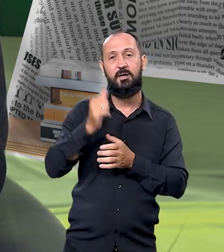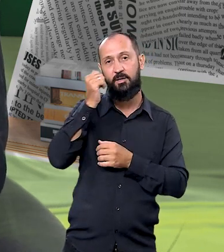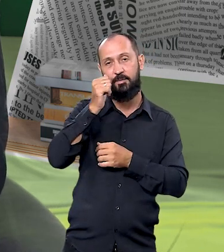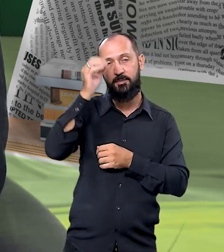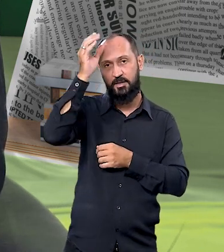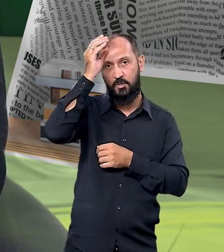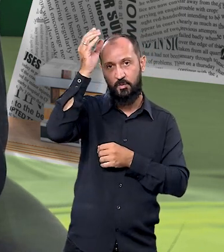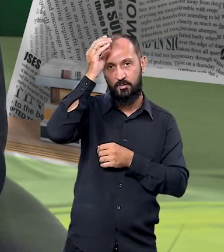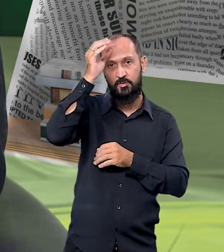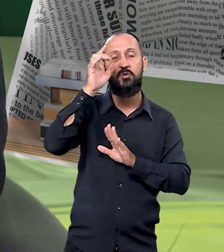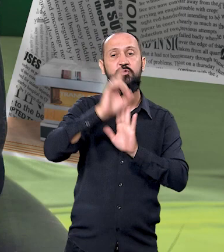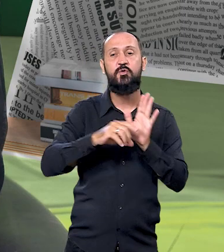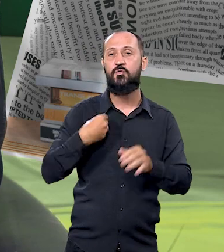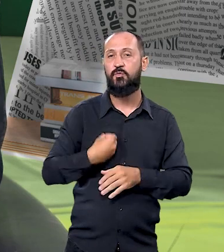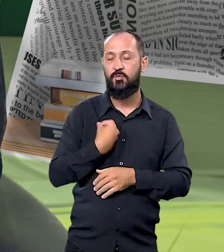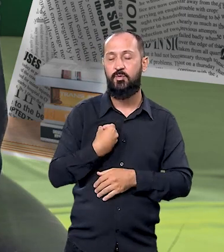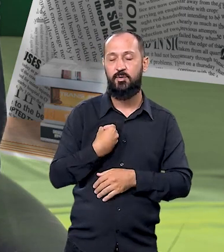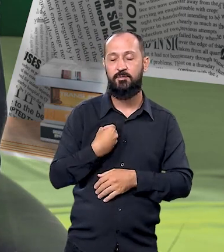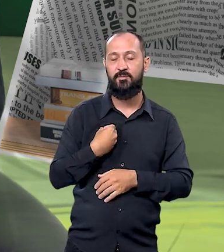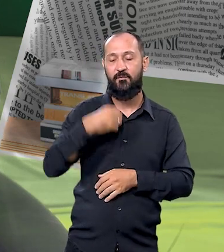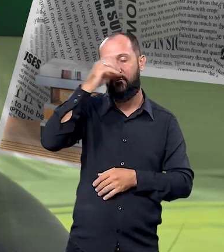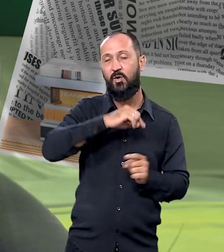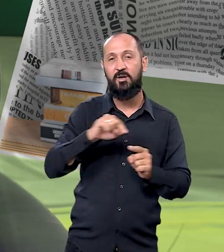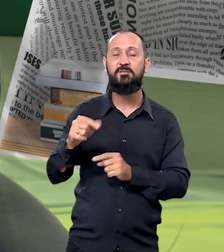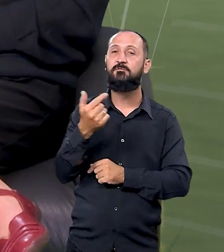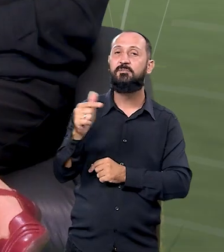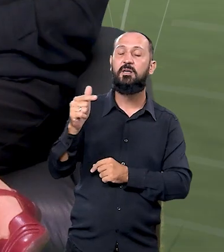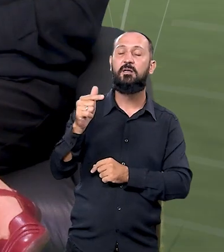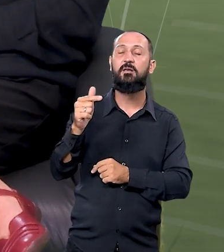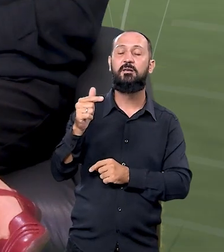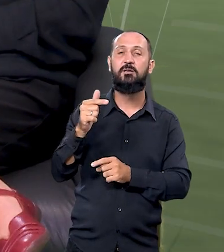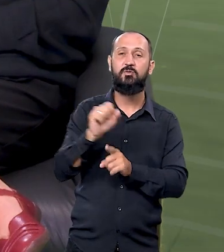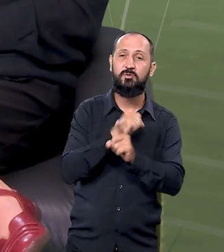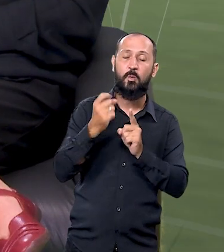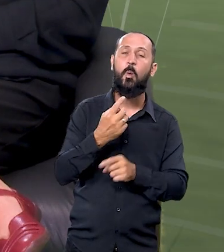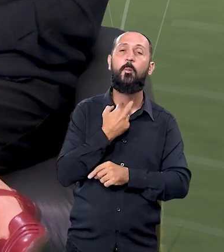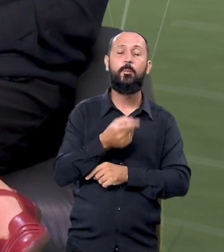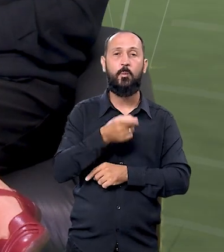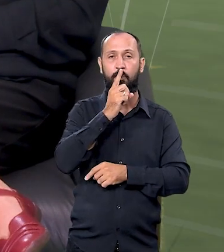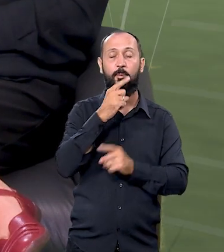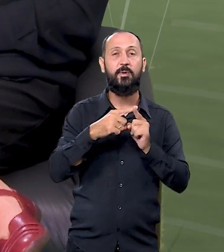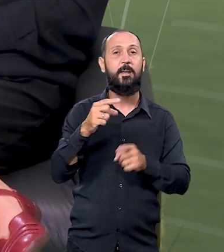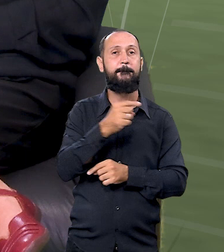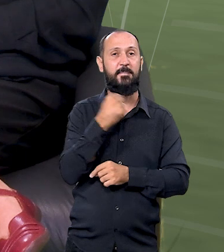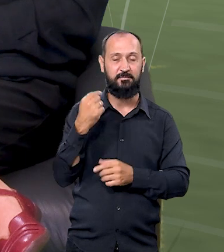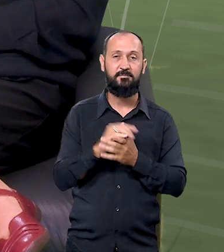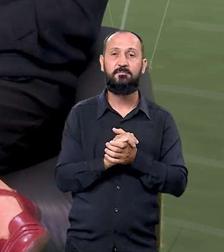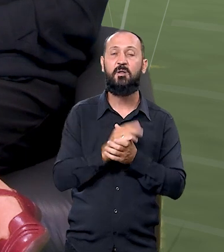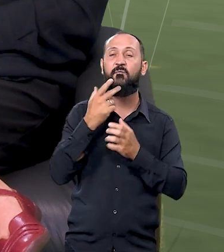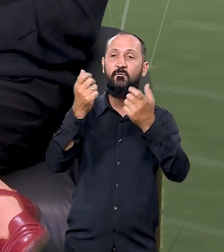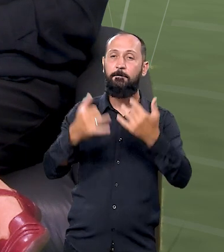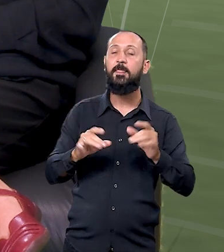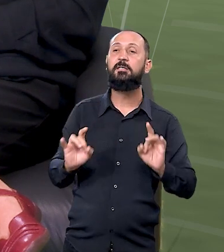e a sociedade para não se silenciar, porque o silêncio mata. E quando a gente fala especificamente de Corumbá e